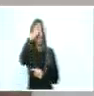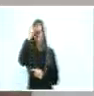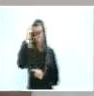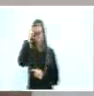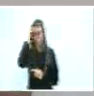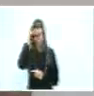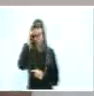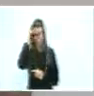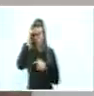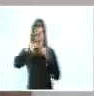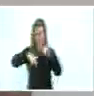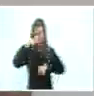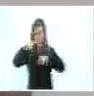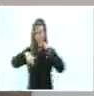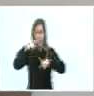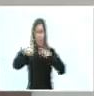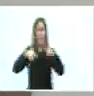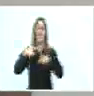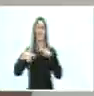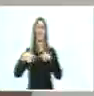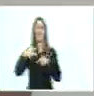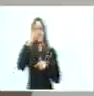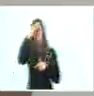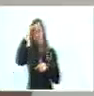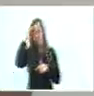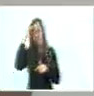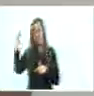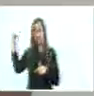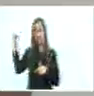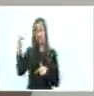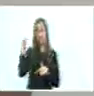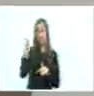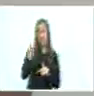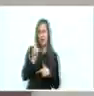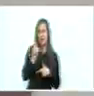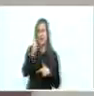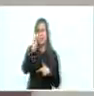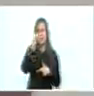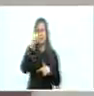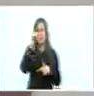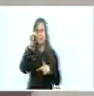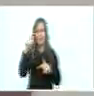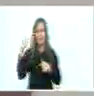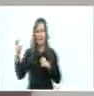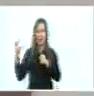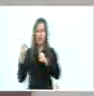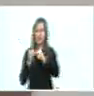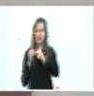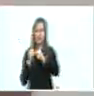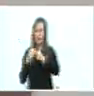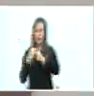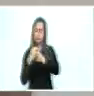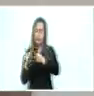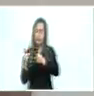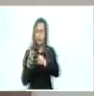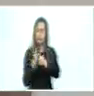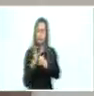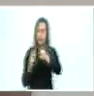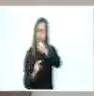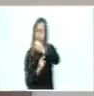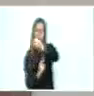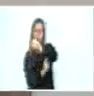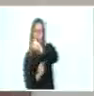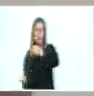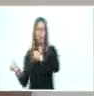que iriam trabalhar nessa superintendência seriam pessoas vindo das superintendências próximas, da superintendência de Ponte